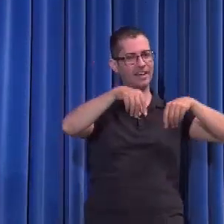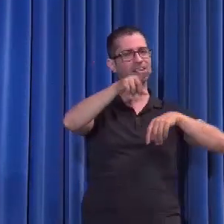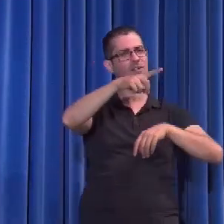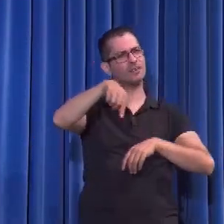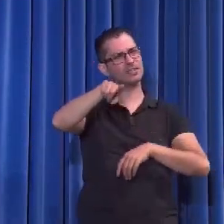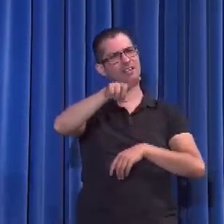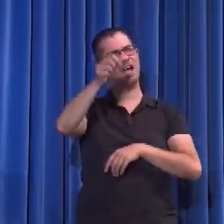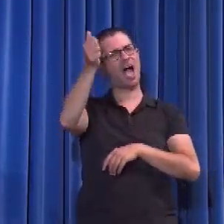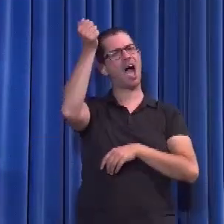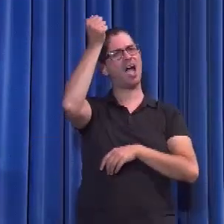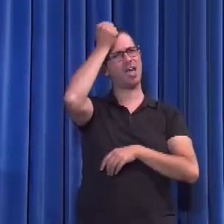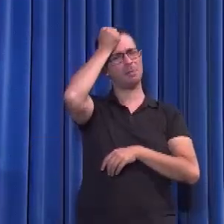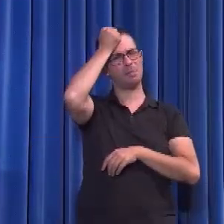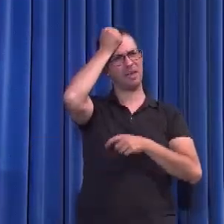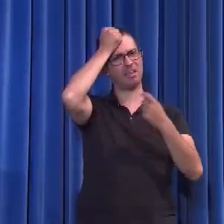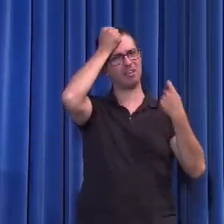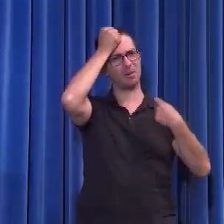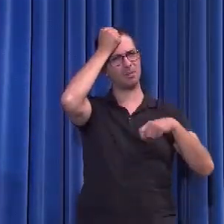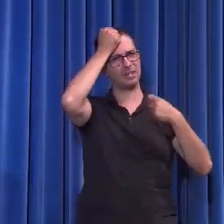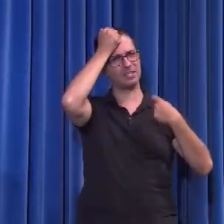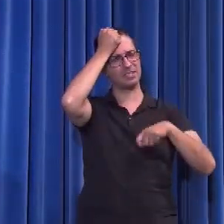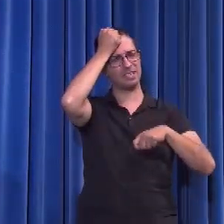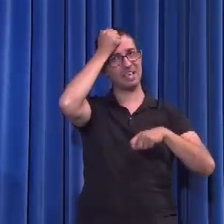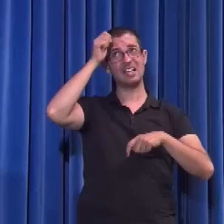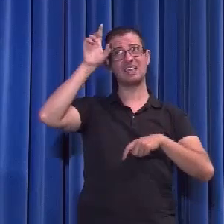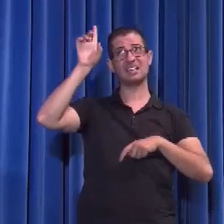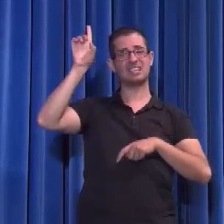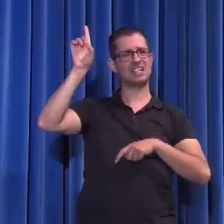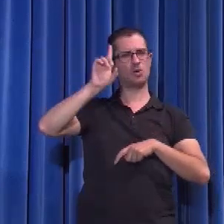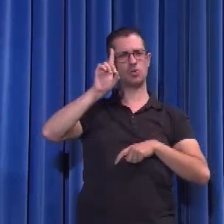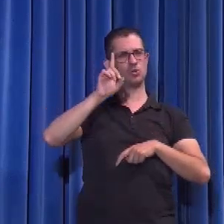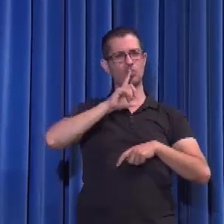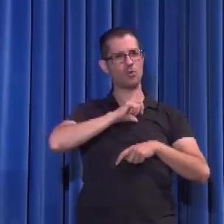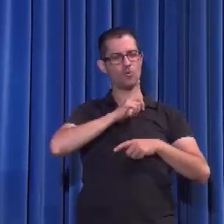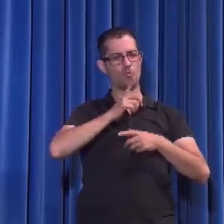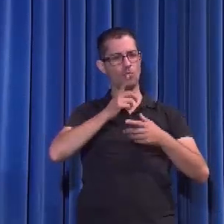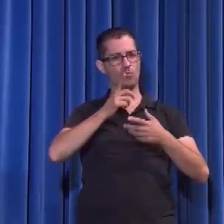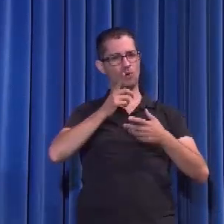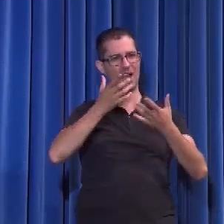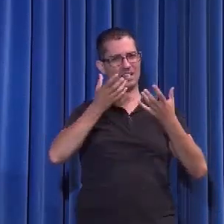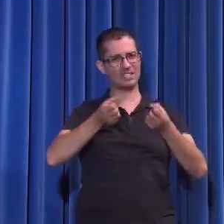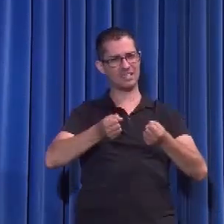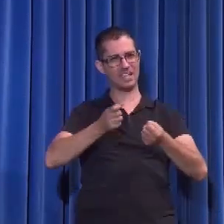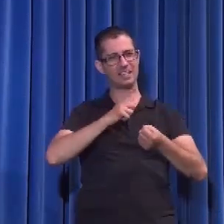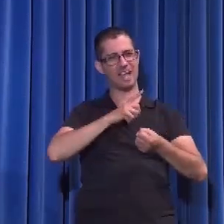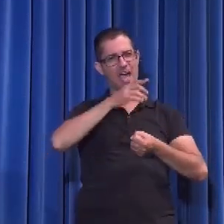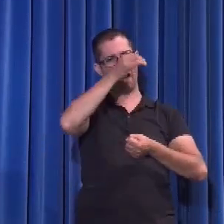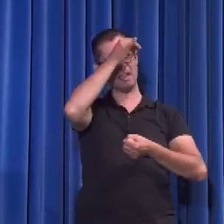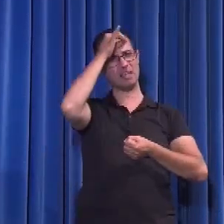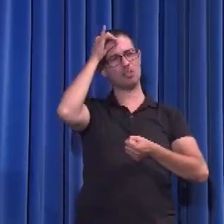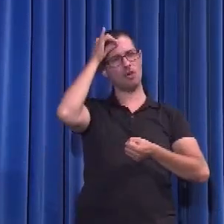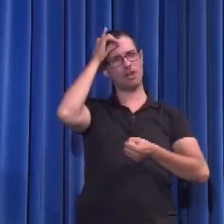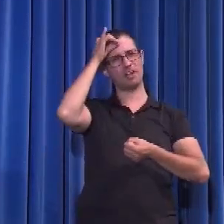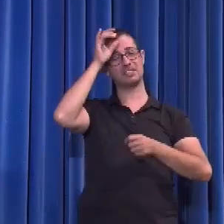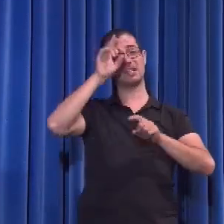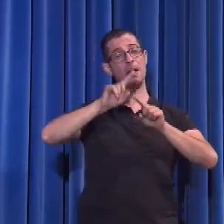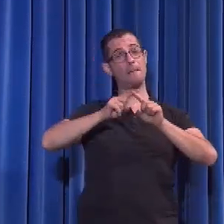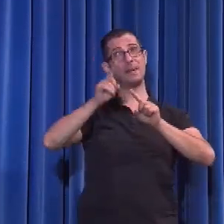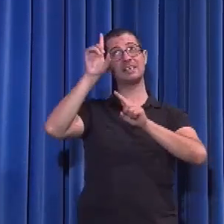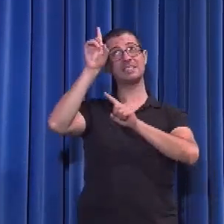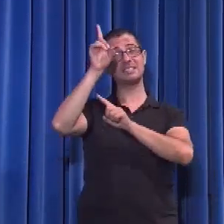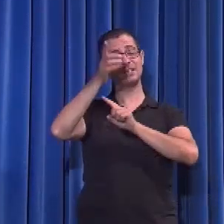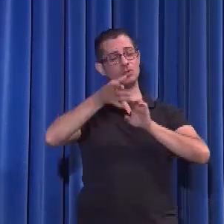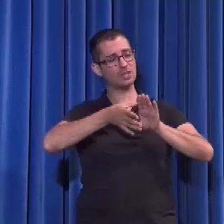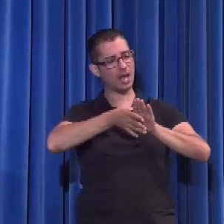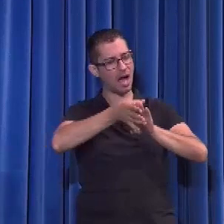Arrependam-se. Arrependam-se porque o Senhor não leva em conta os tempos da ignorância. Ele agora, porém notifica o homem de todos os